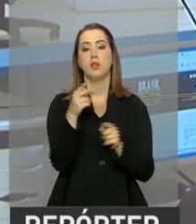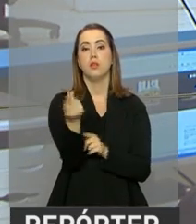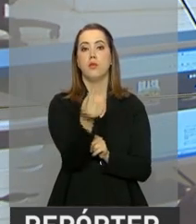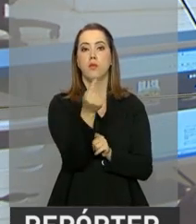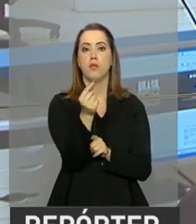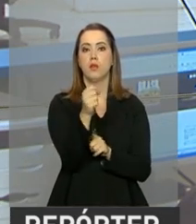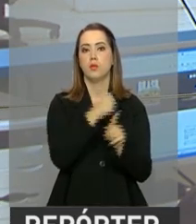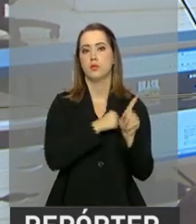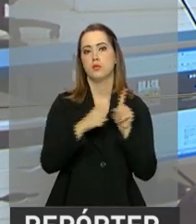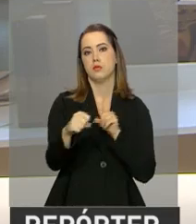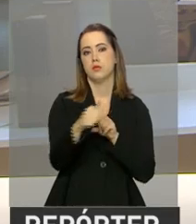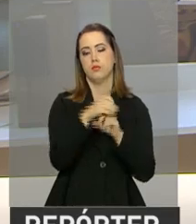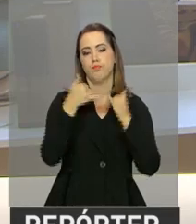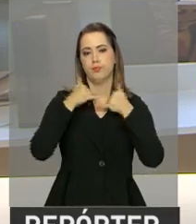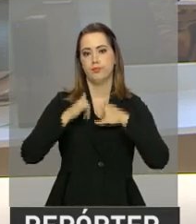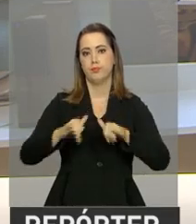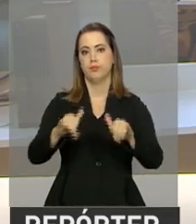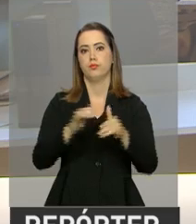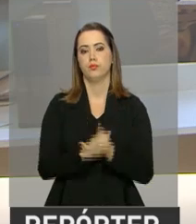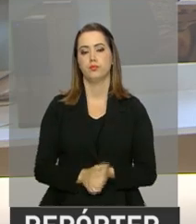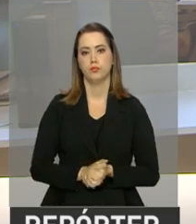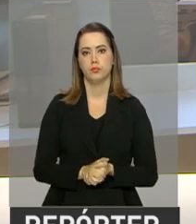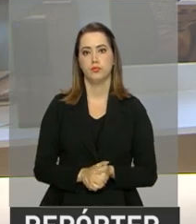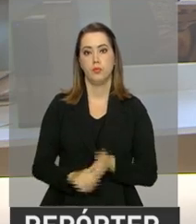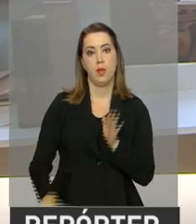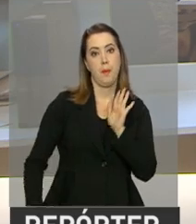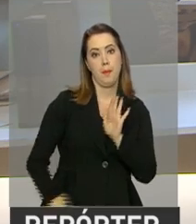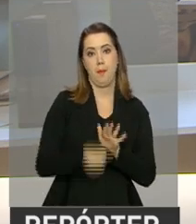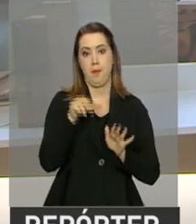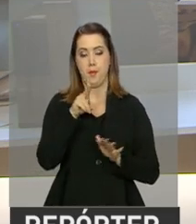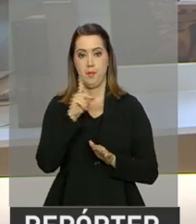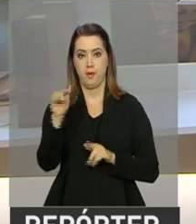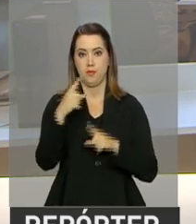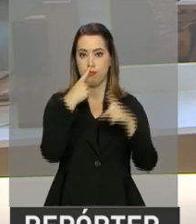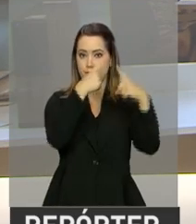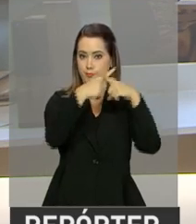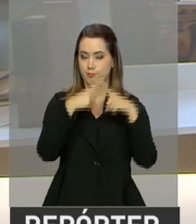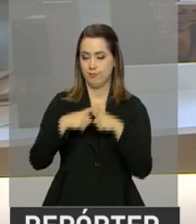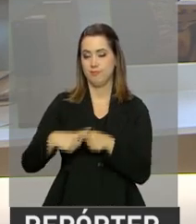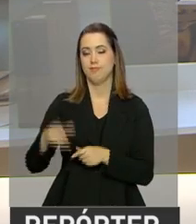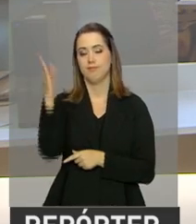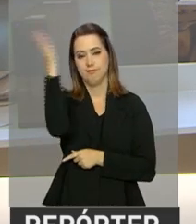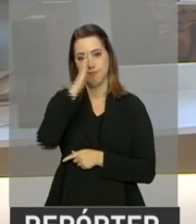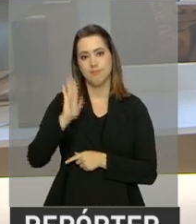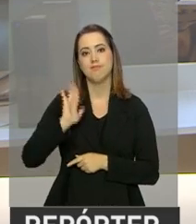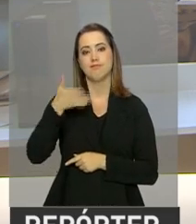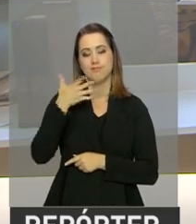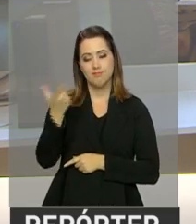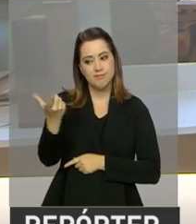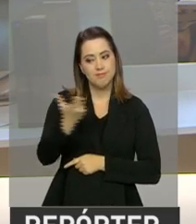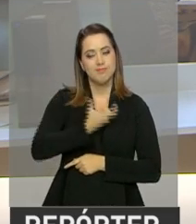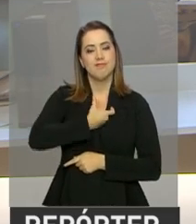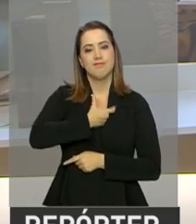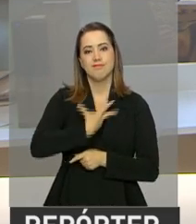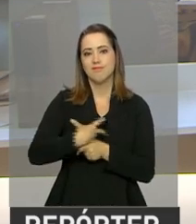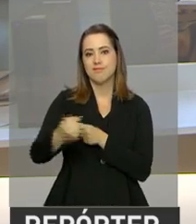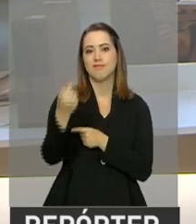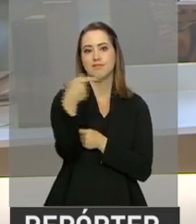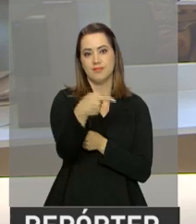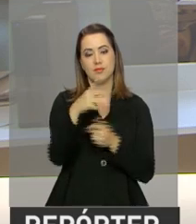social de energia elétrica. Primeiro dia de competições e o Brasil já tem medalhas nos Jogos Paralímpicos